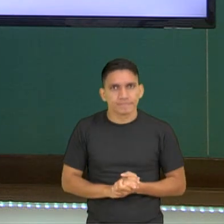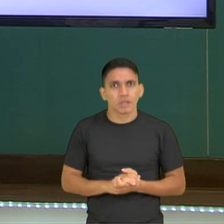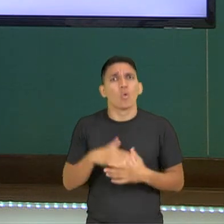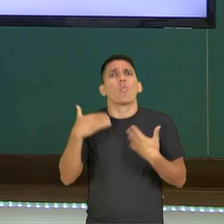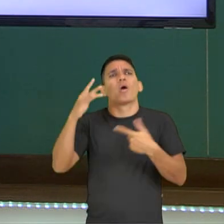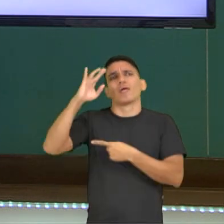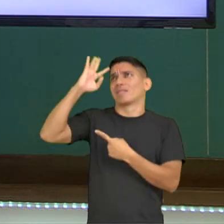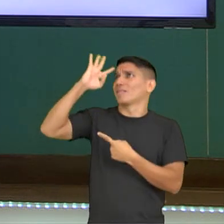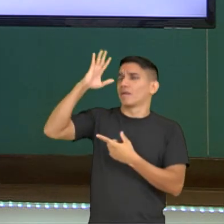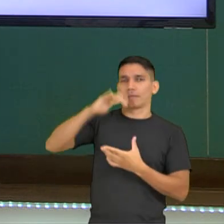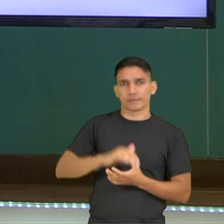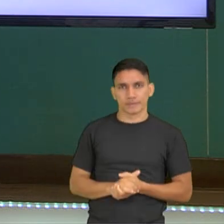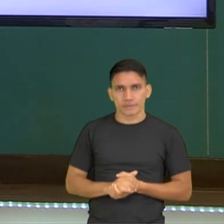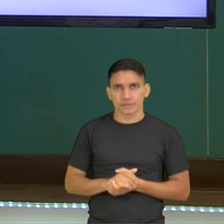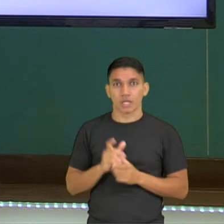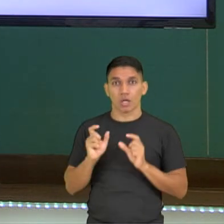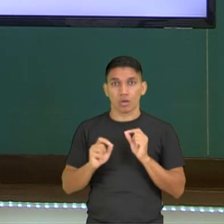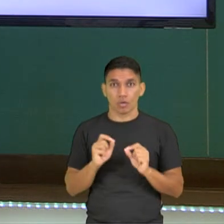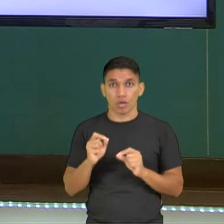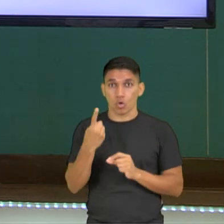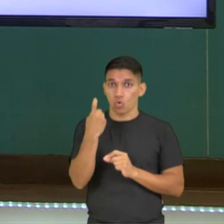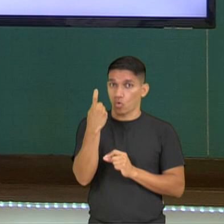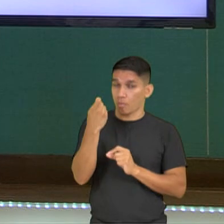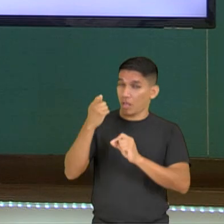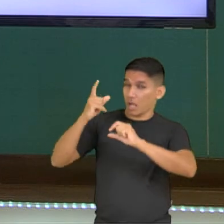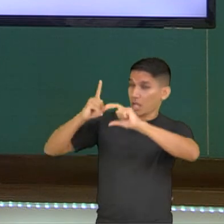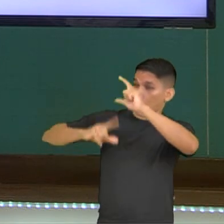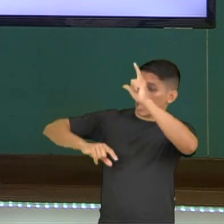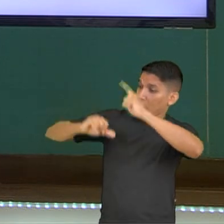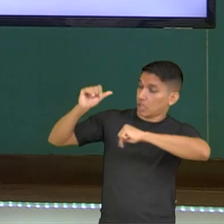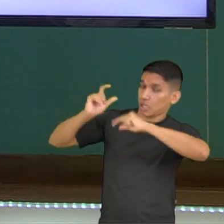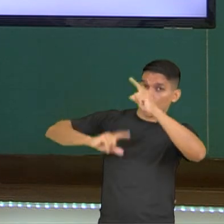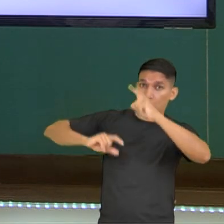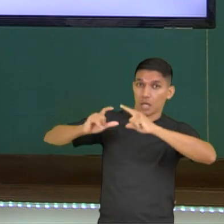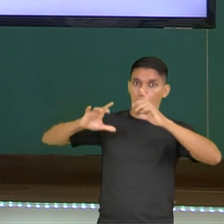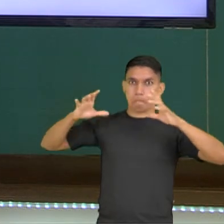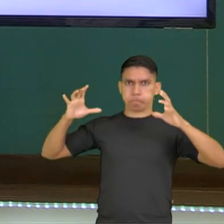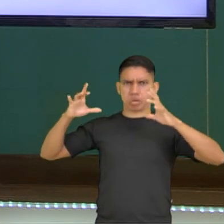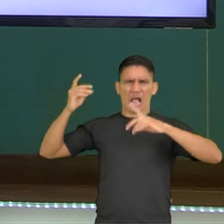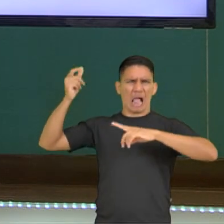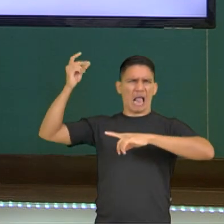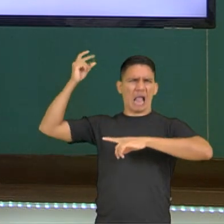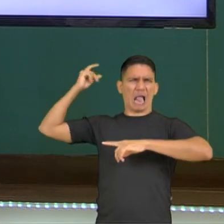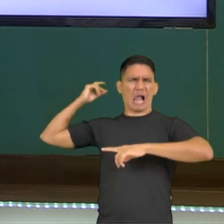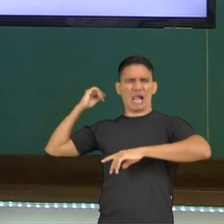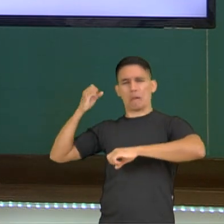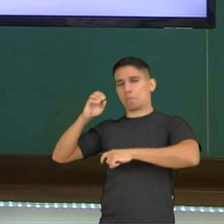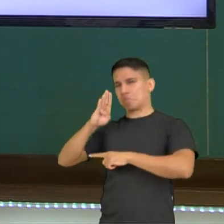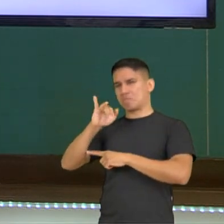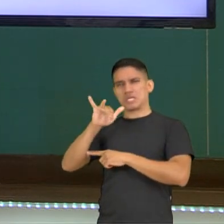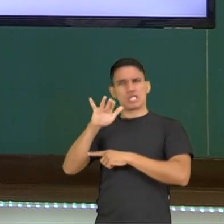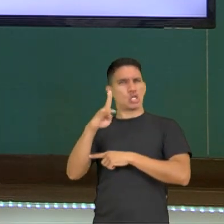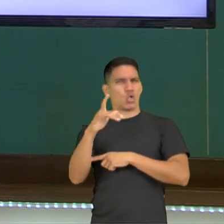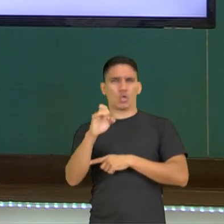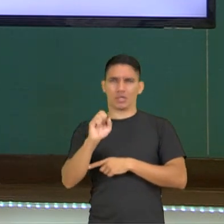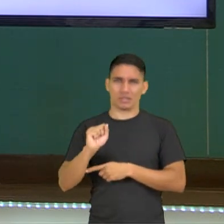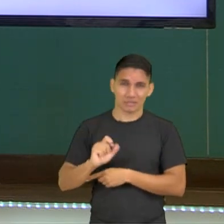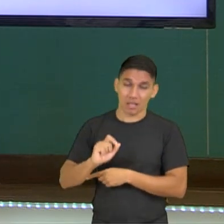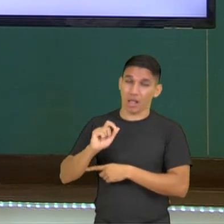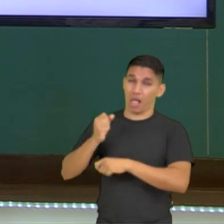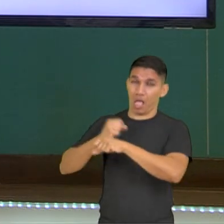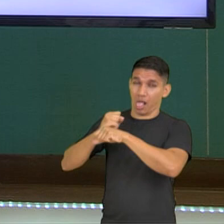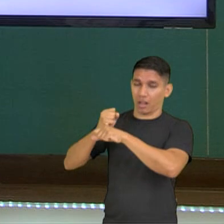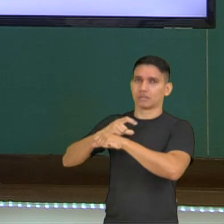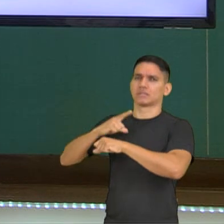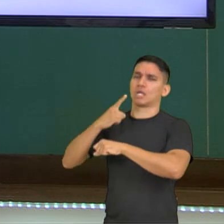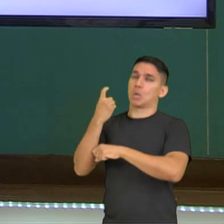essa teoria? Que uma estrela explodiu. Então, há muitos e muitos bilhões de anos atrás, existia uma grande